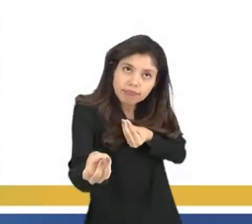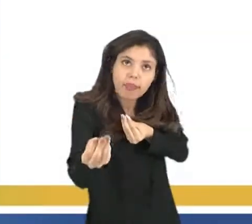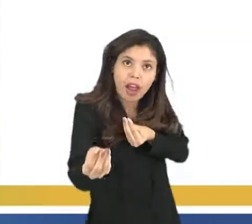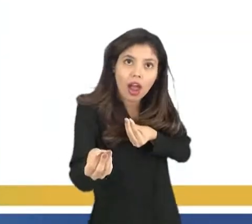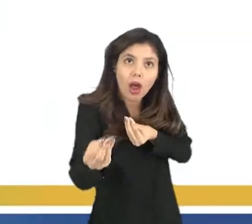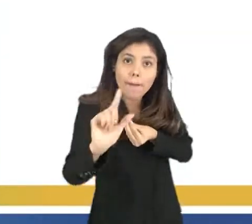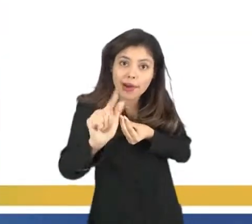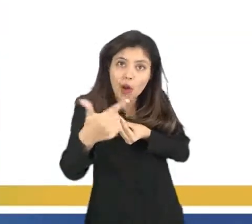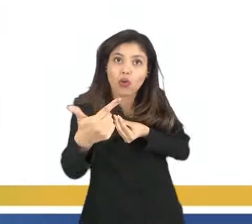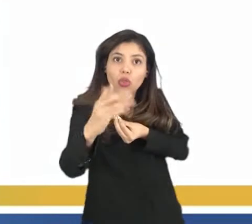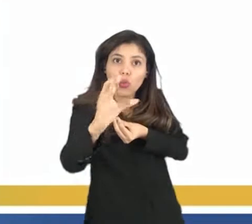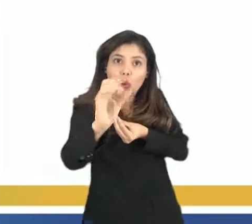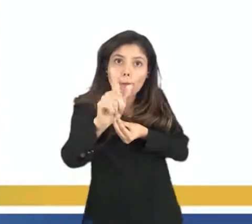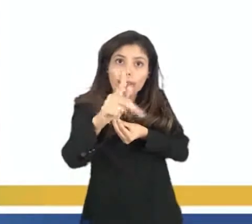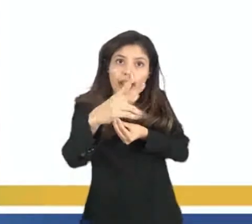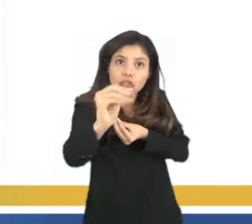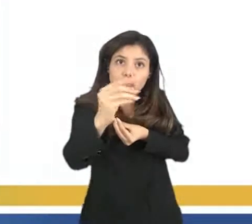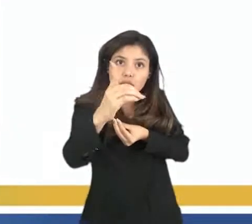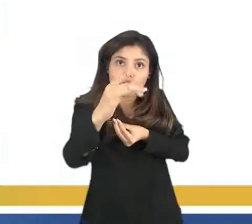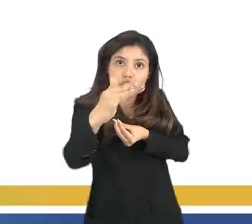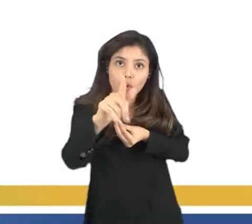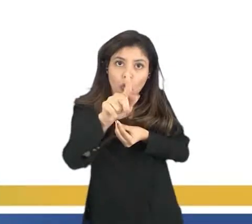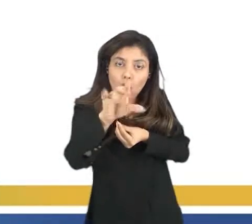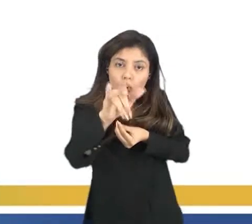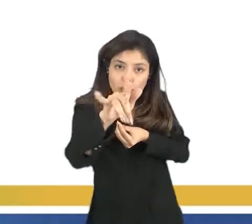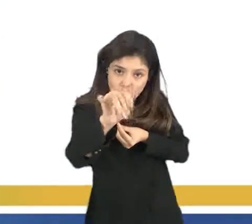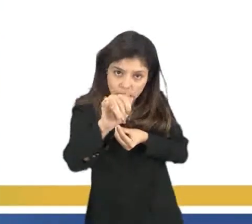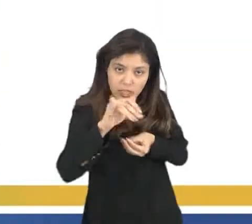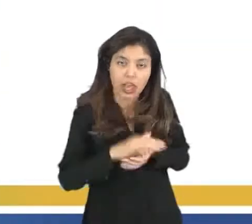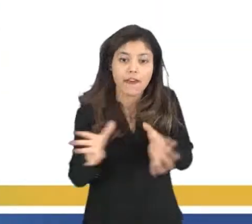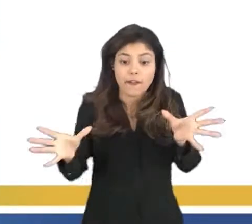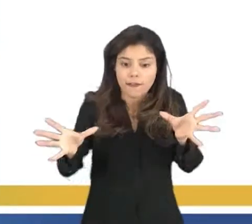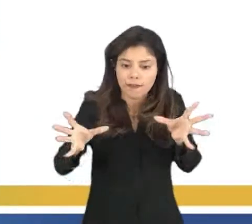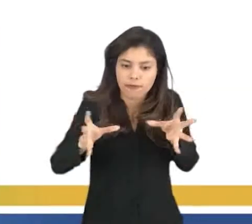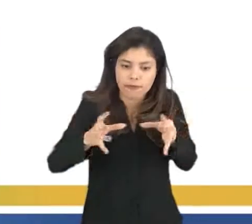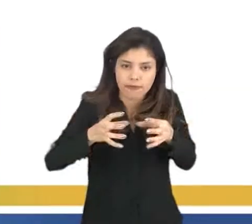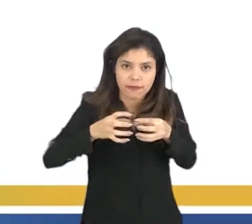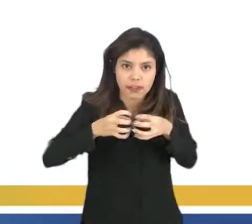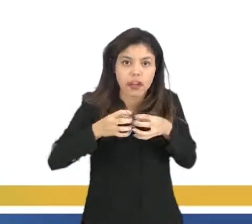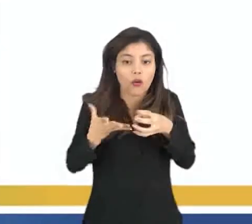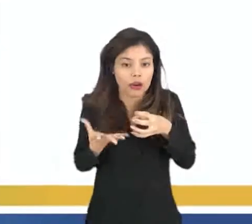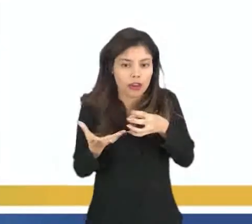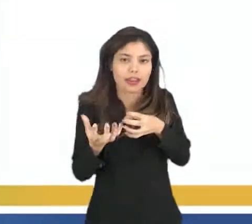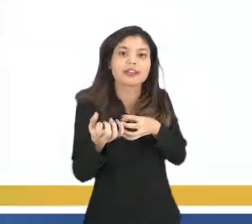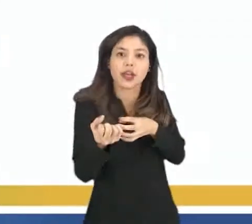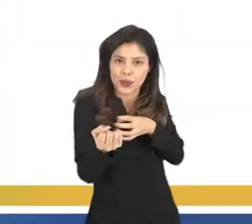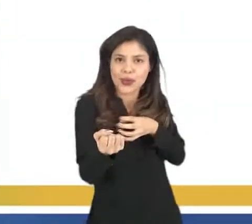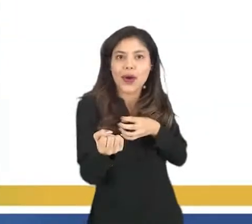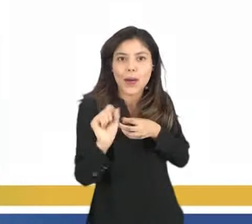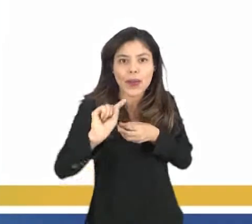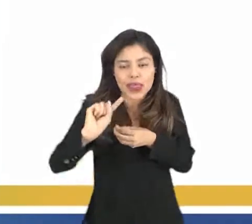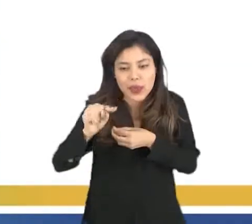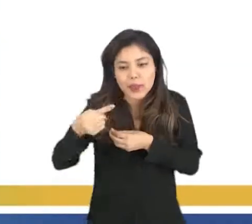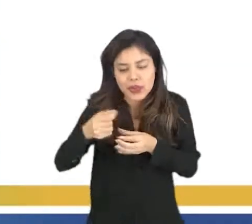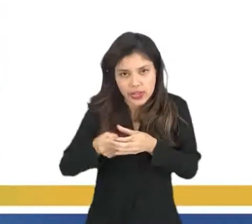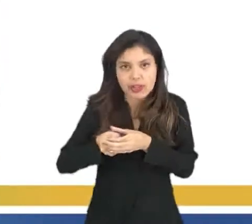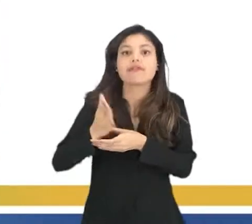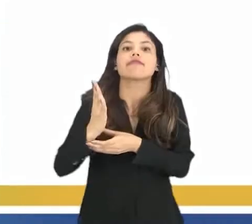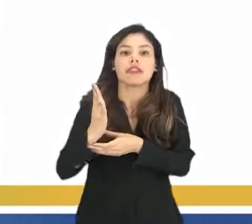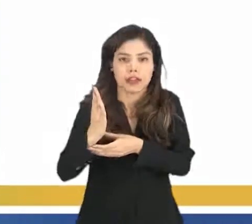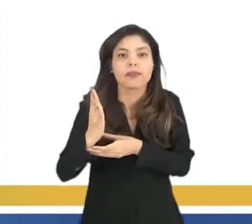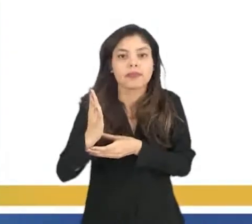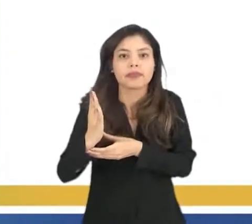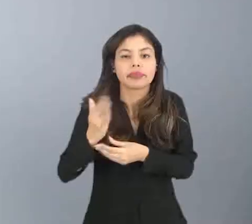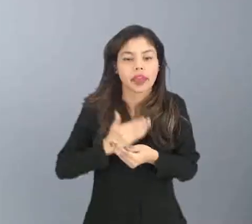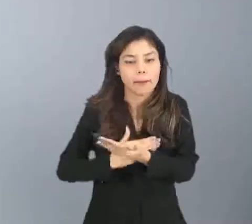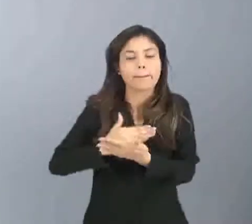de Golgi. O complexo de Golgi faz um verdadeiro empacotamento, ele vai fechar o que ele recebeu para que ele envie para fora da célula, para que